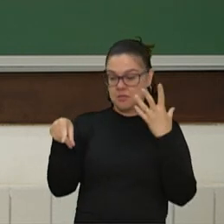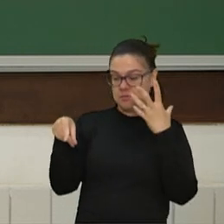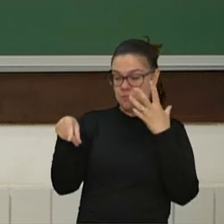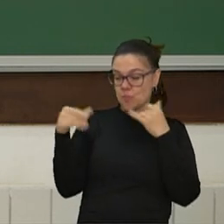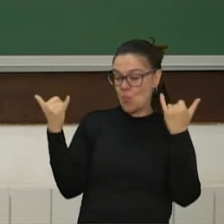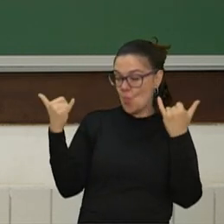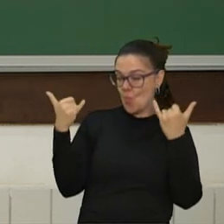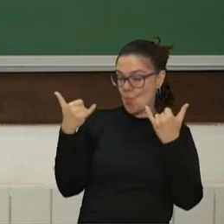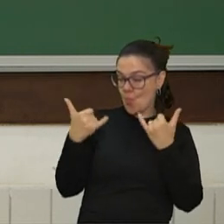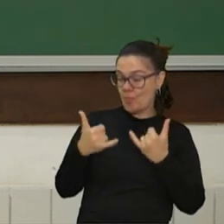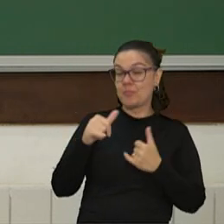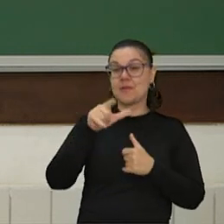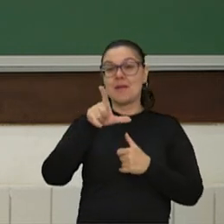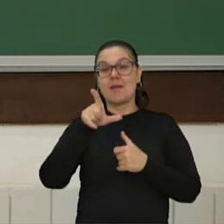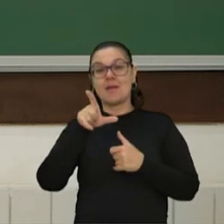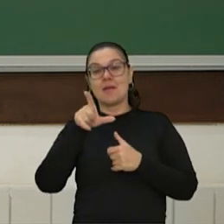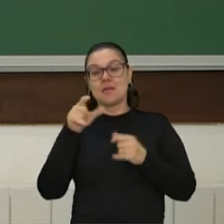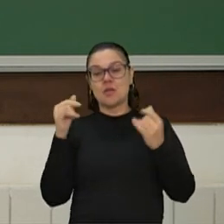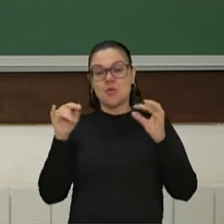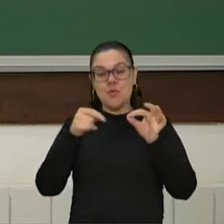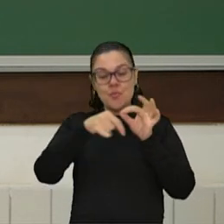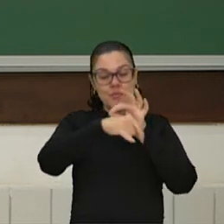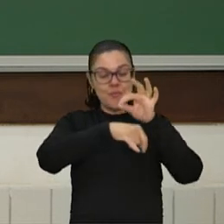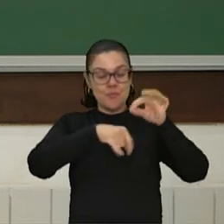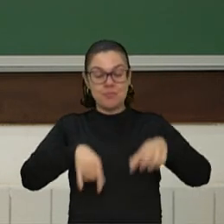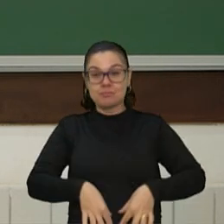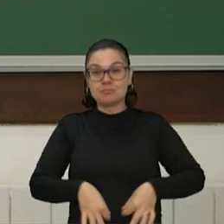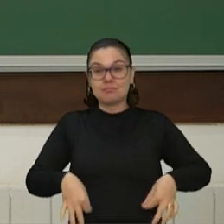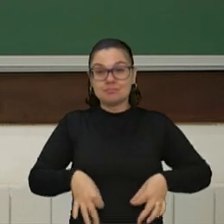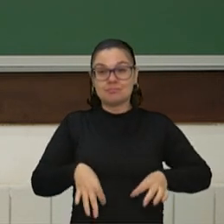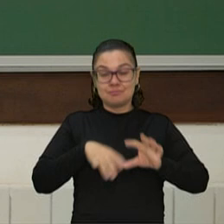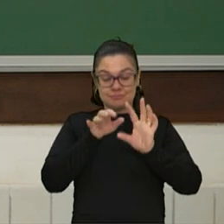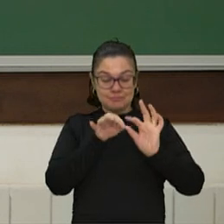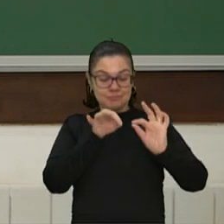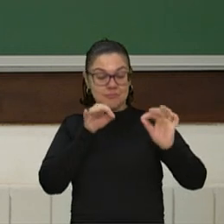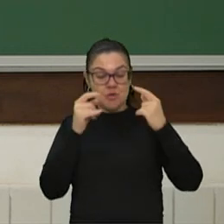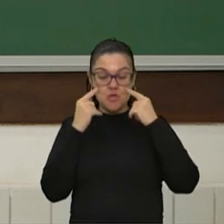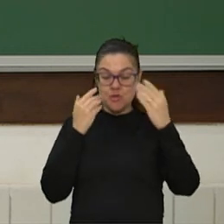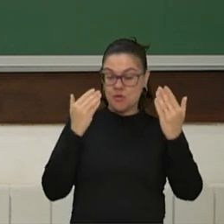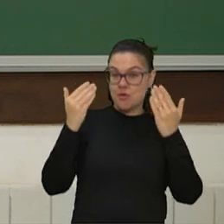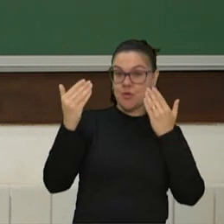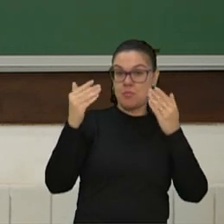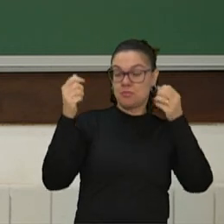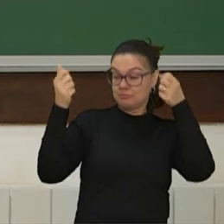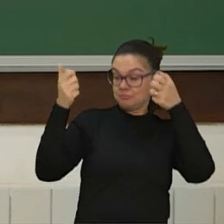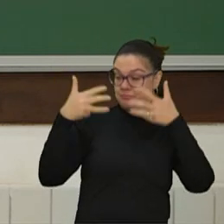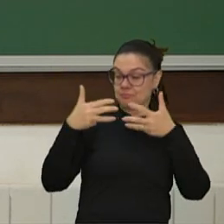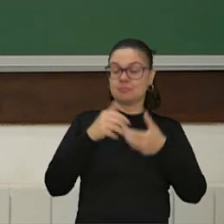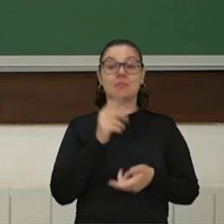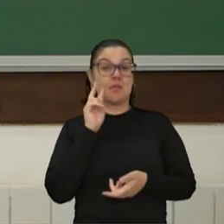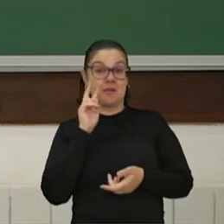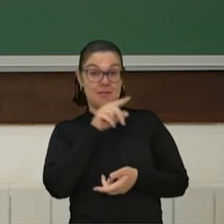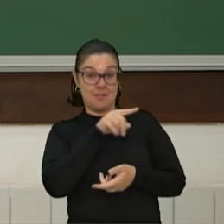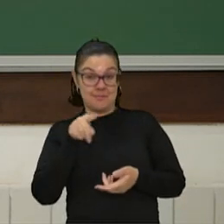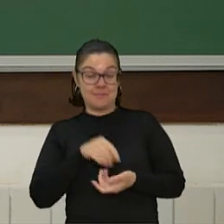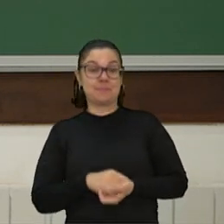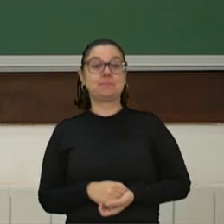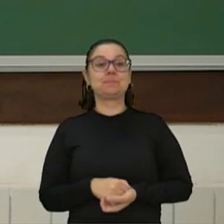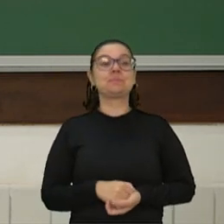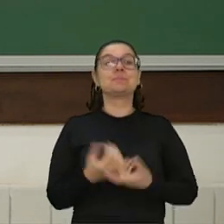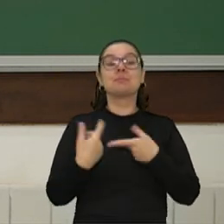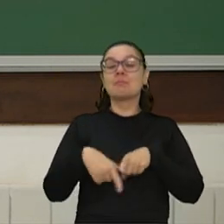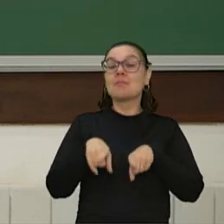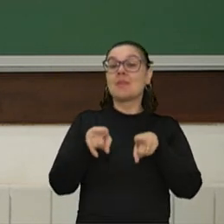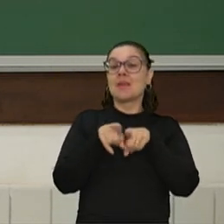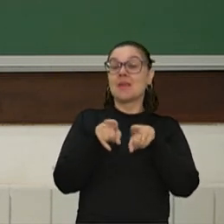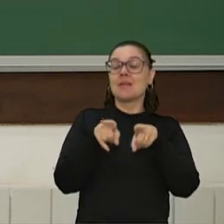fit, né, light, com uma fita métrica enrolada nele e a gente analisou esse anúncio publicitário, certo? E